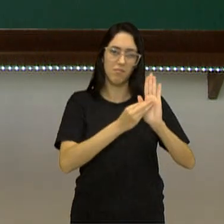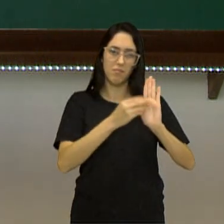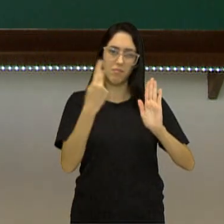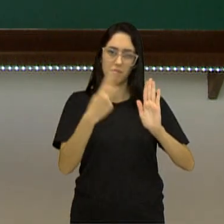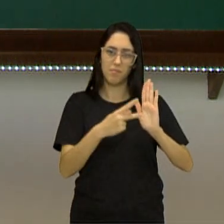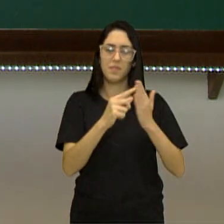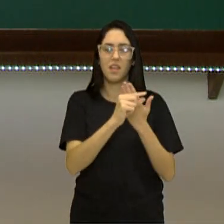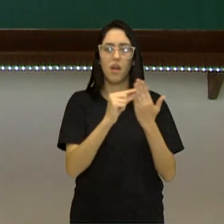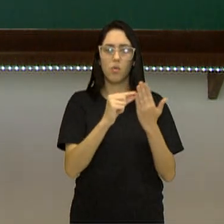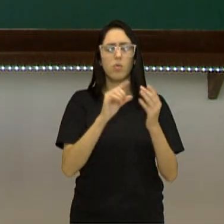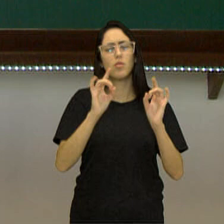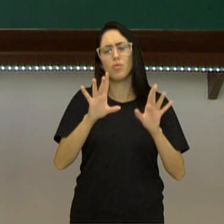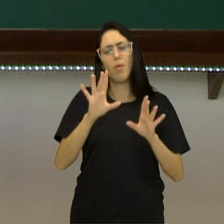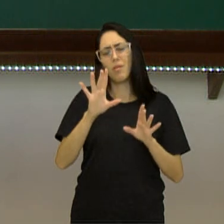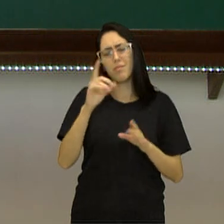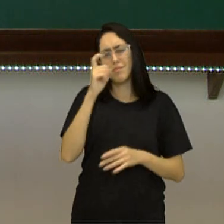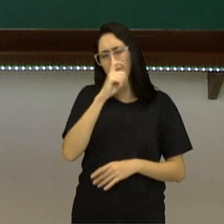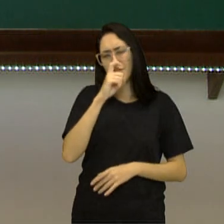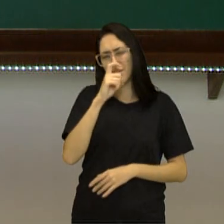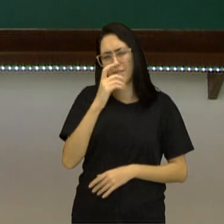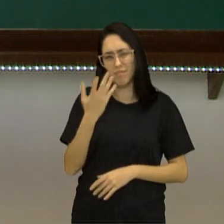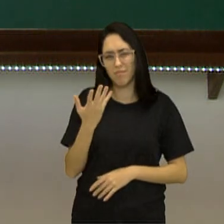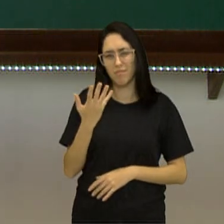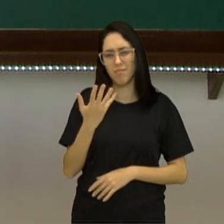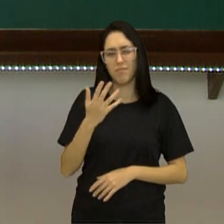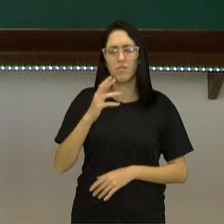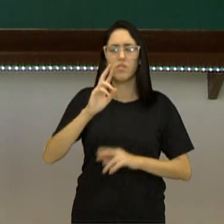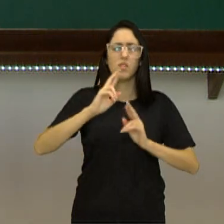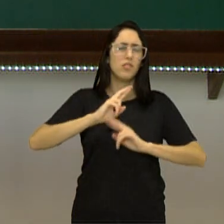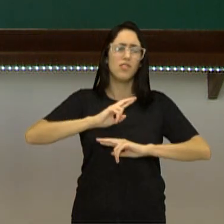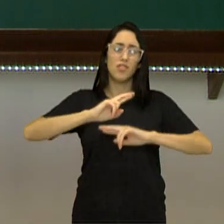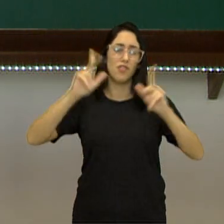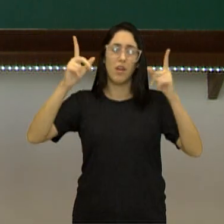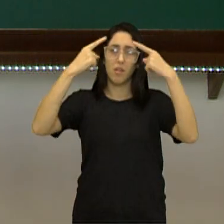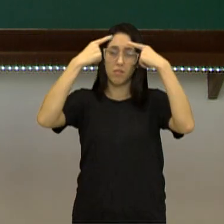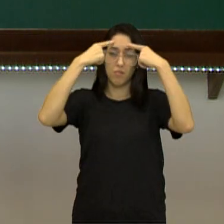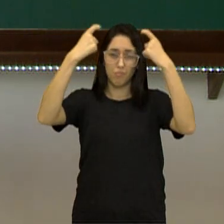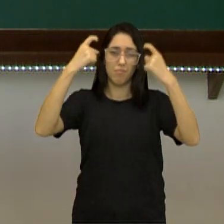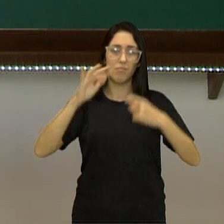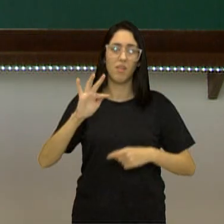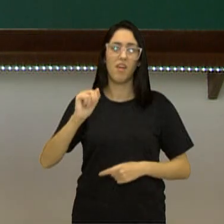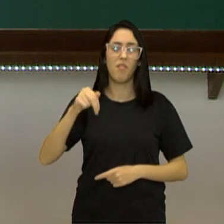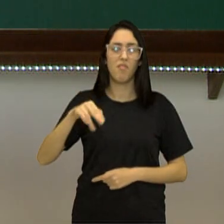que é uma ficção, então, além da realidade, fantástico.